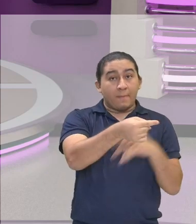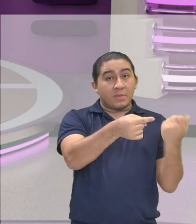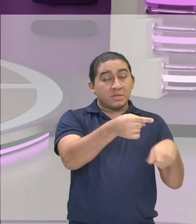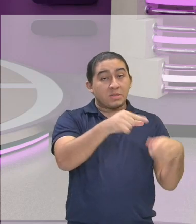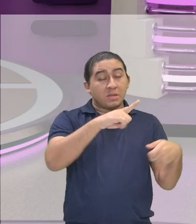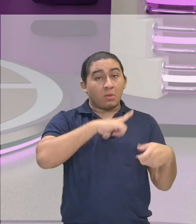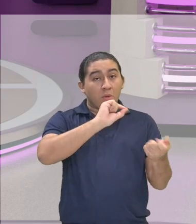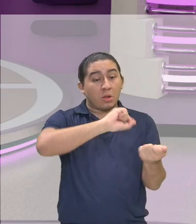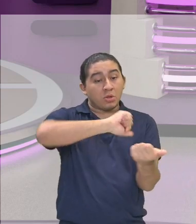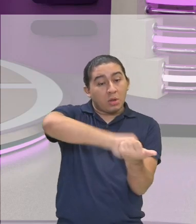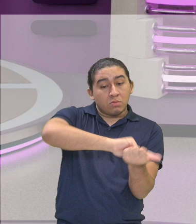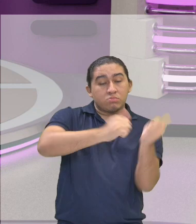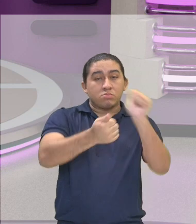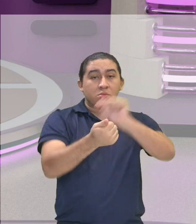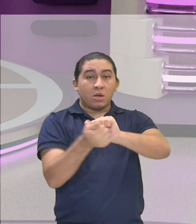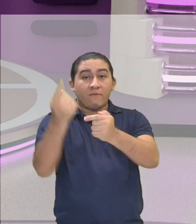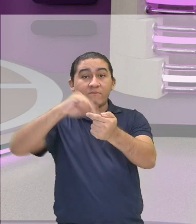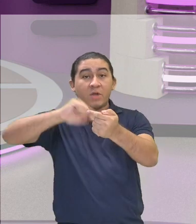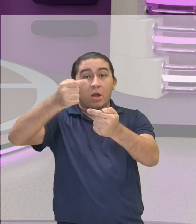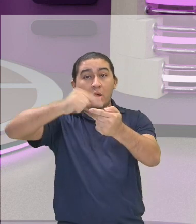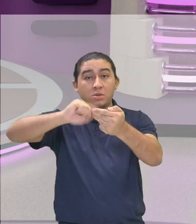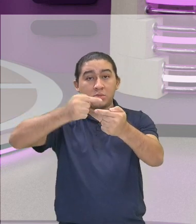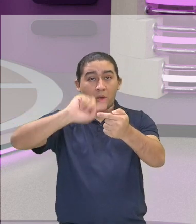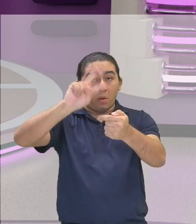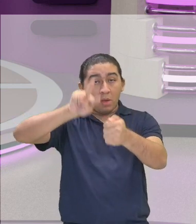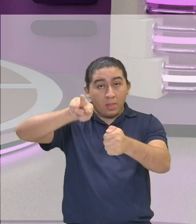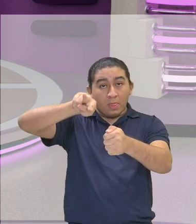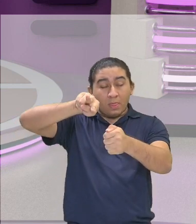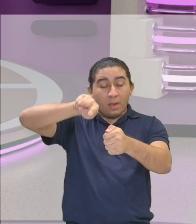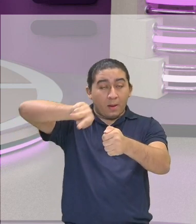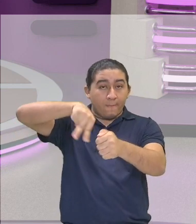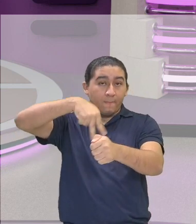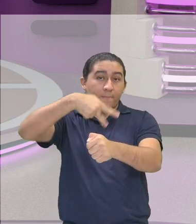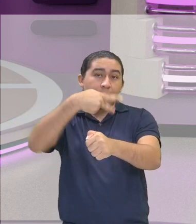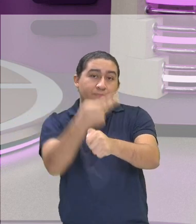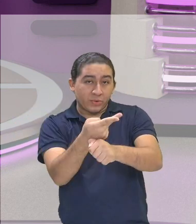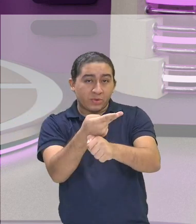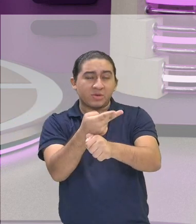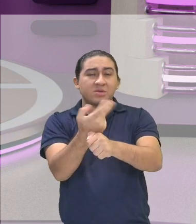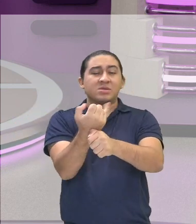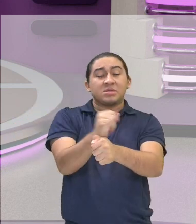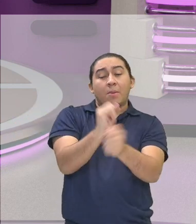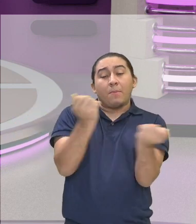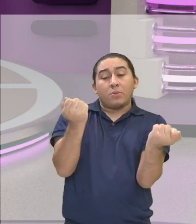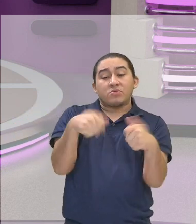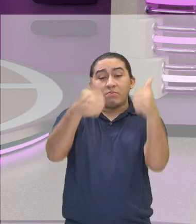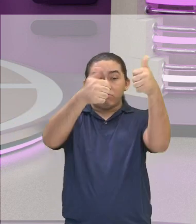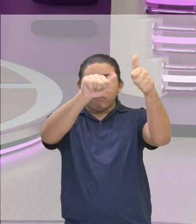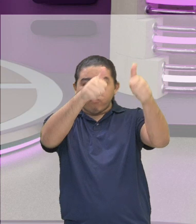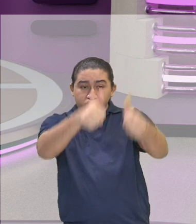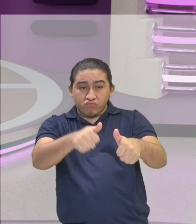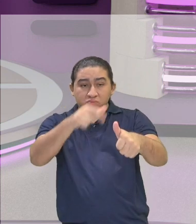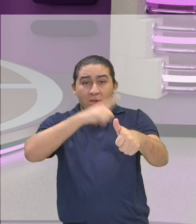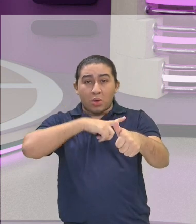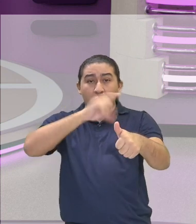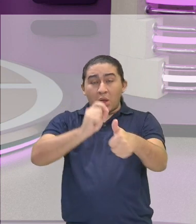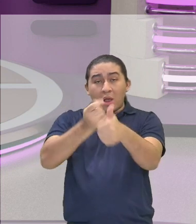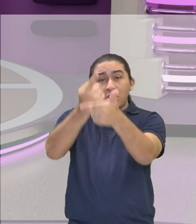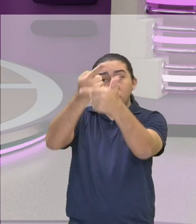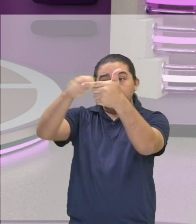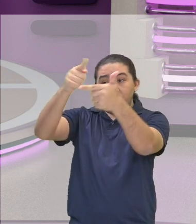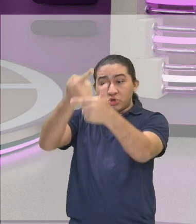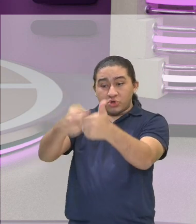fração decimal. E depois, caso você verifique que seja possível, você vai simplificar essa fração, ou